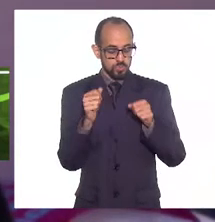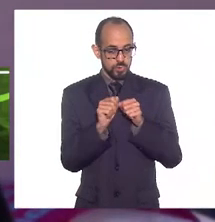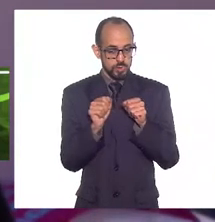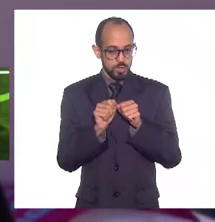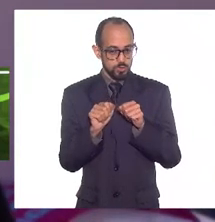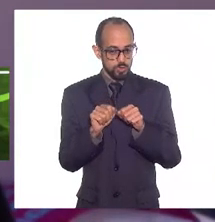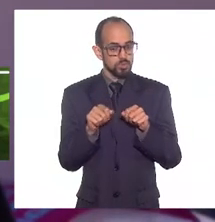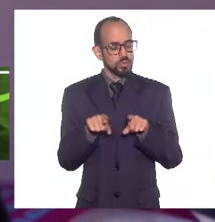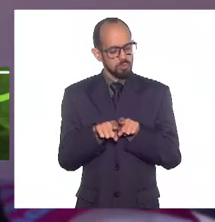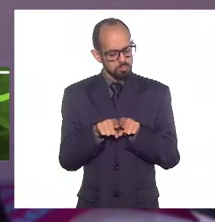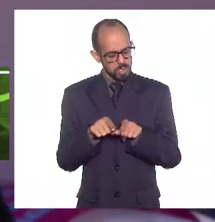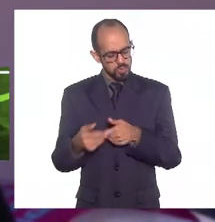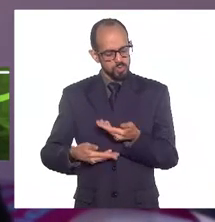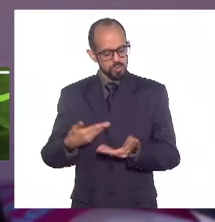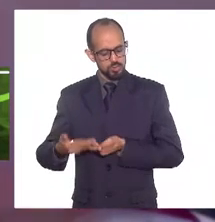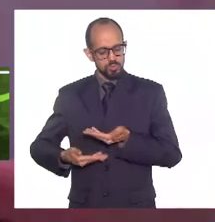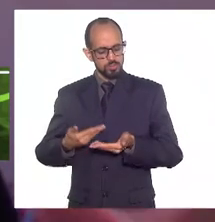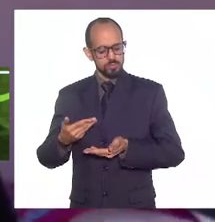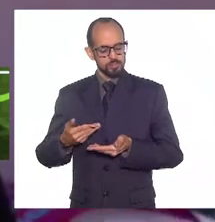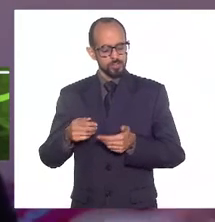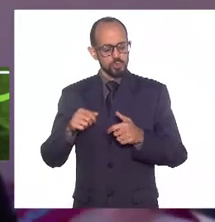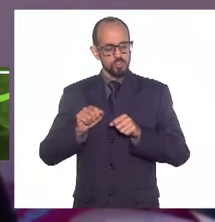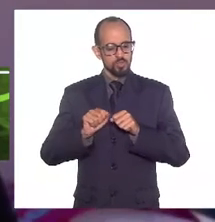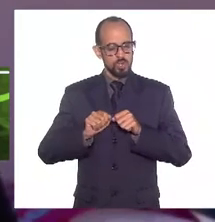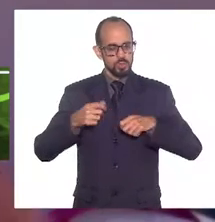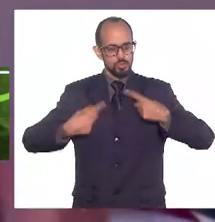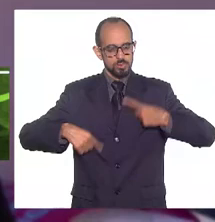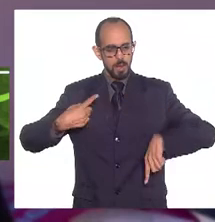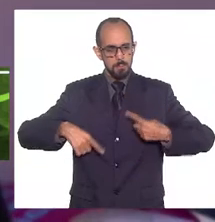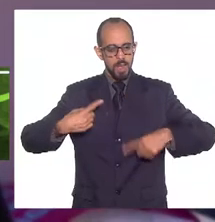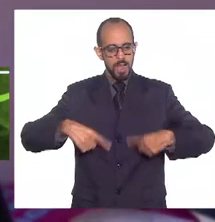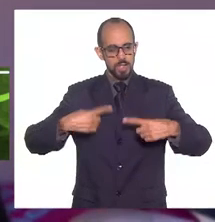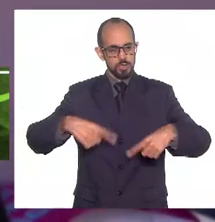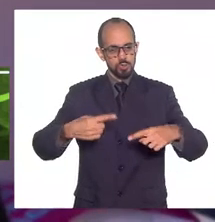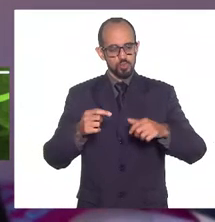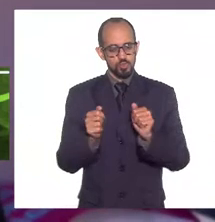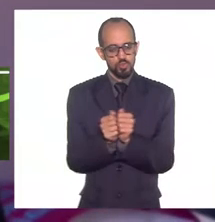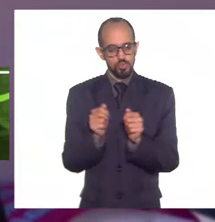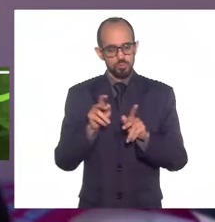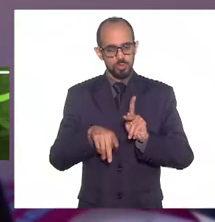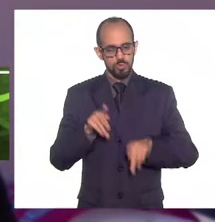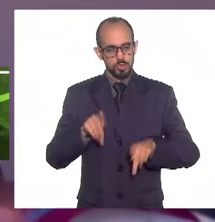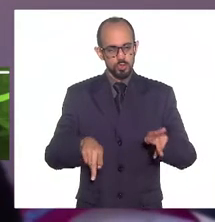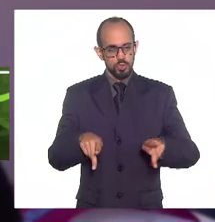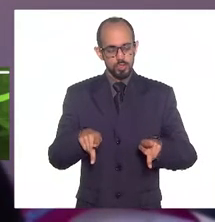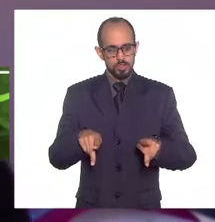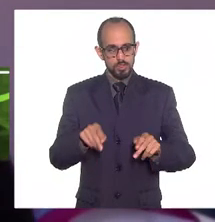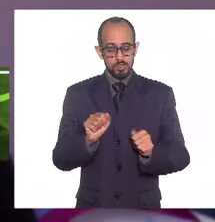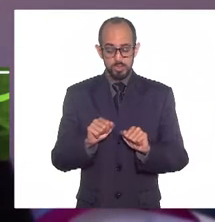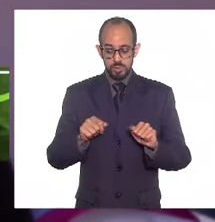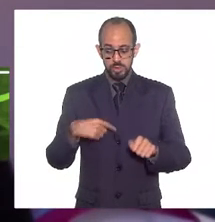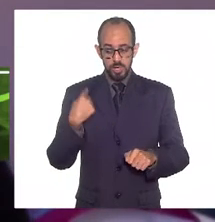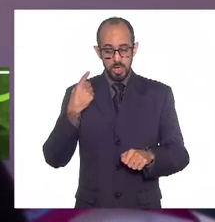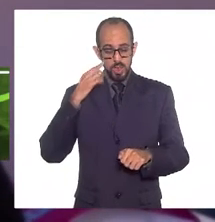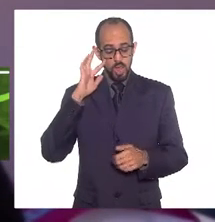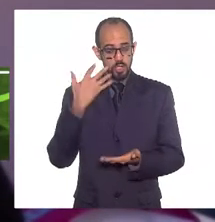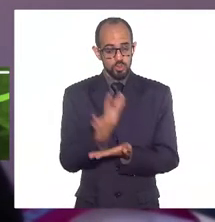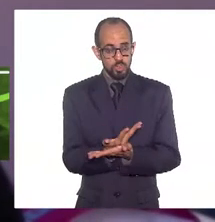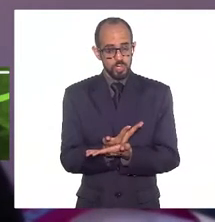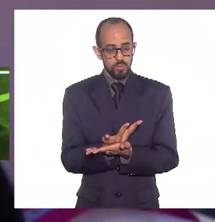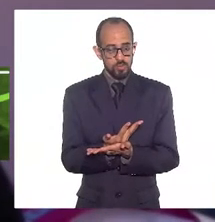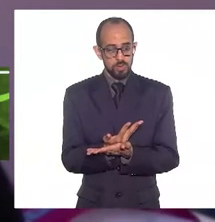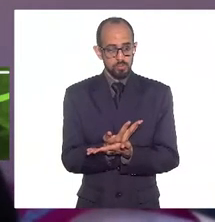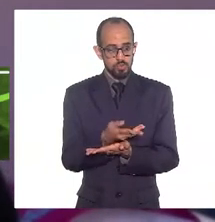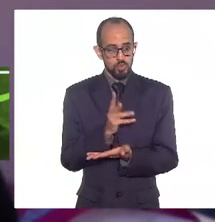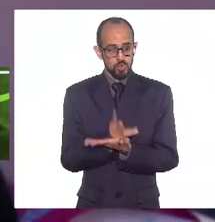colaboradores fizemos um amplo debate com professores e colaboradores e decidimos então manter a